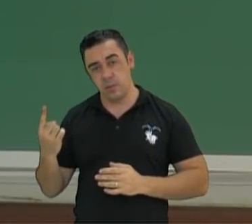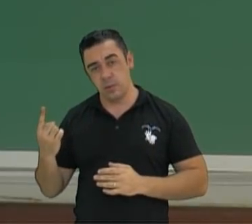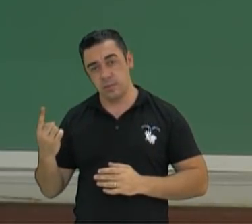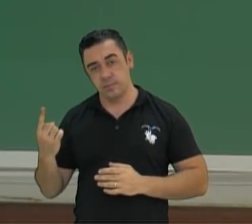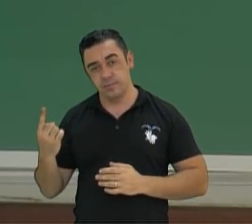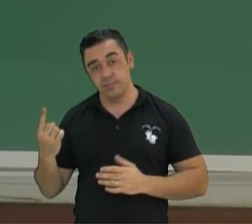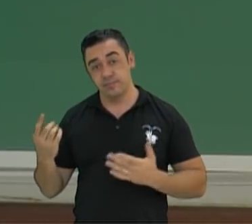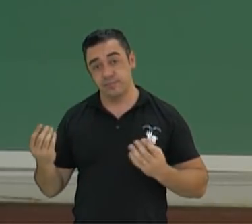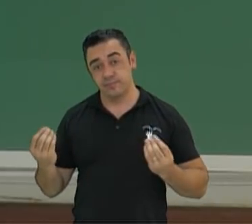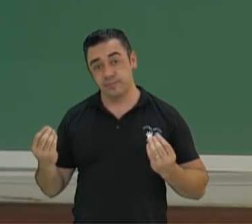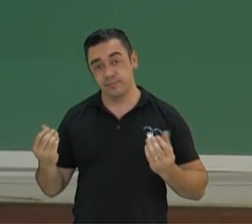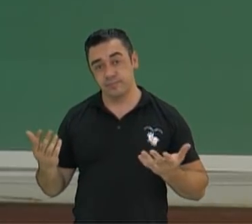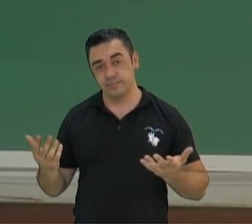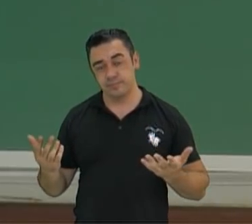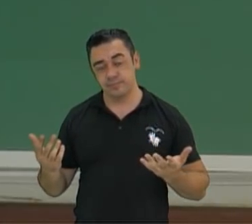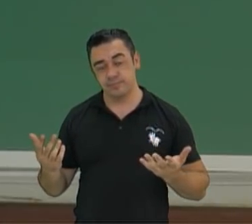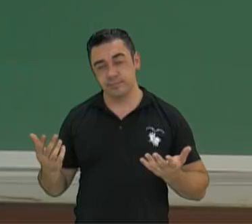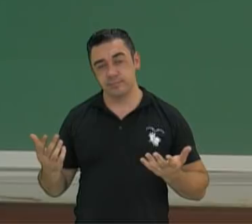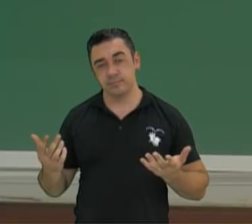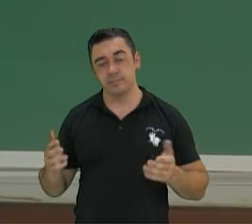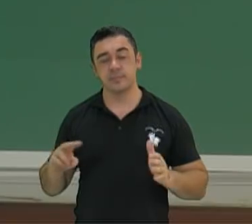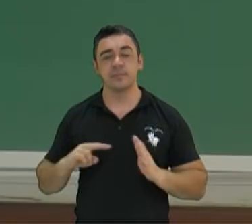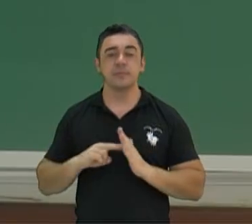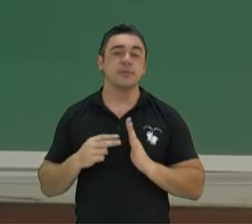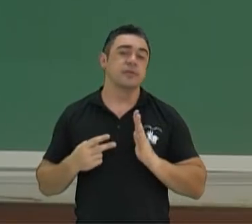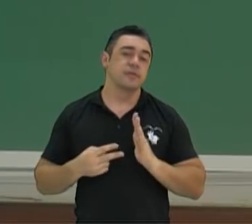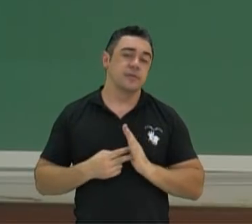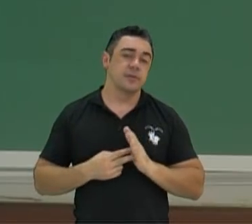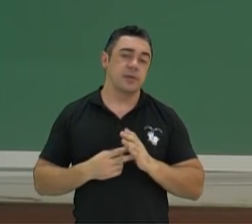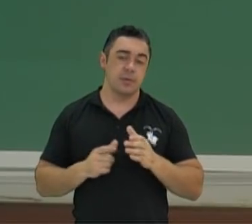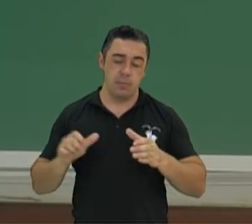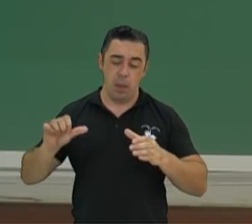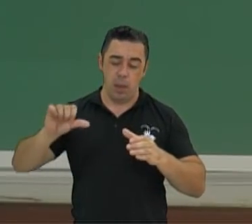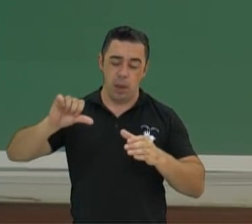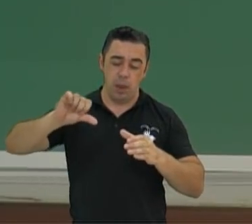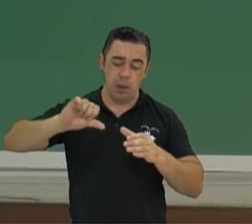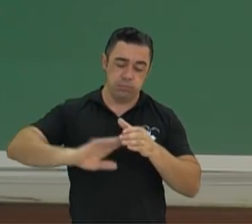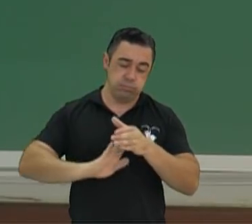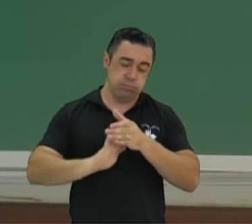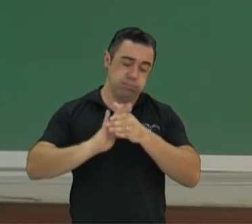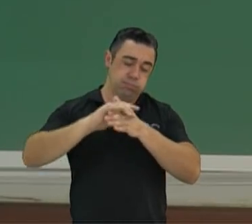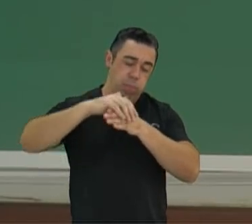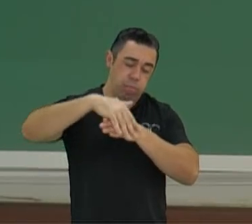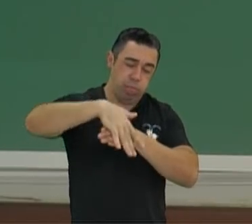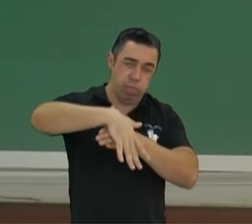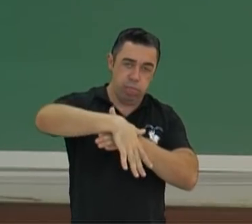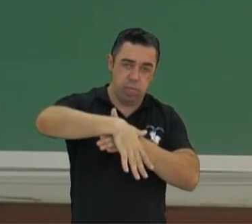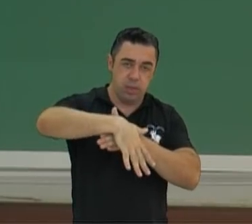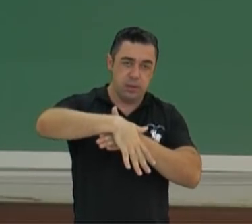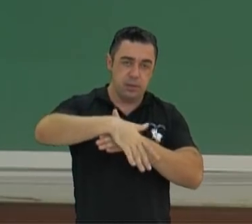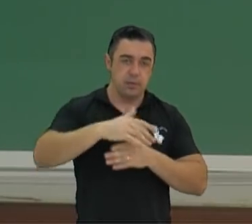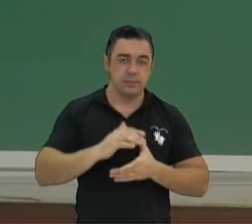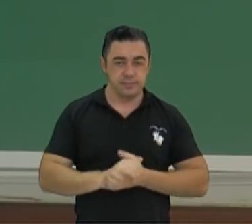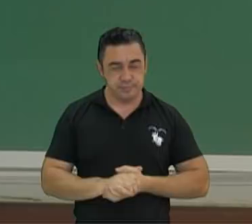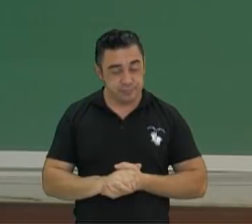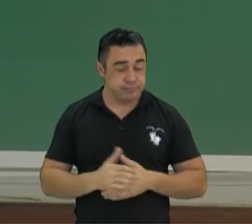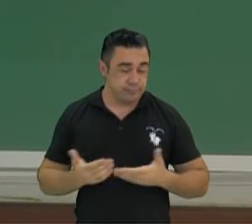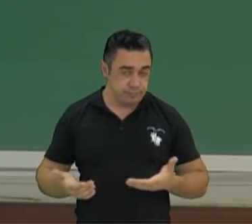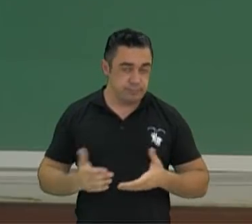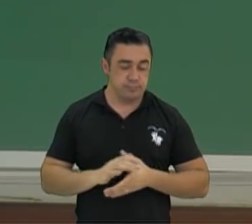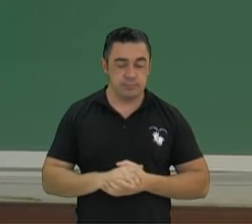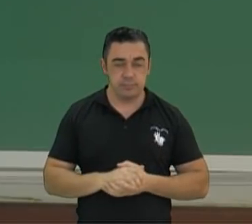cabe 441 ml. O que vai acontecer? O líquido não caberá dentro